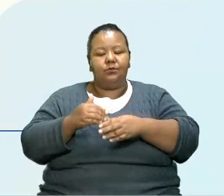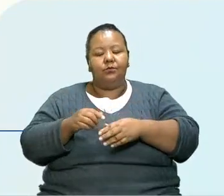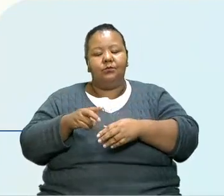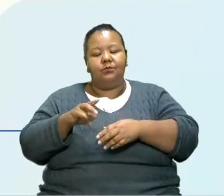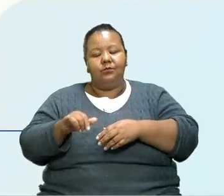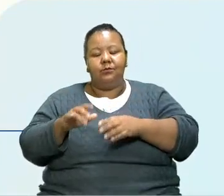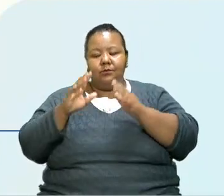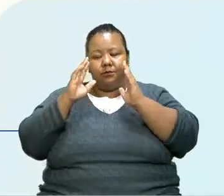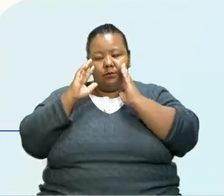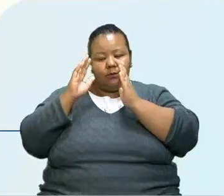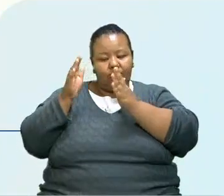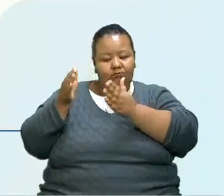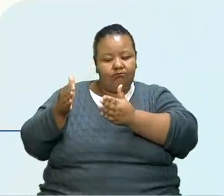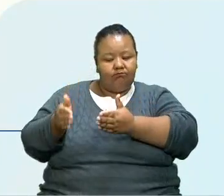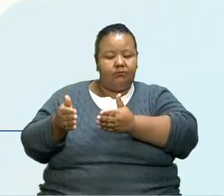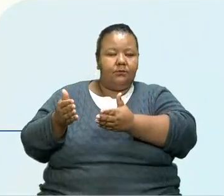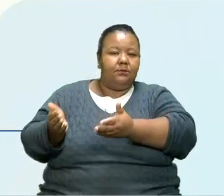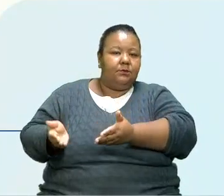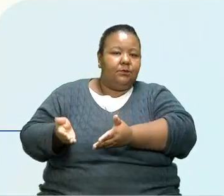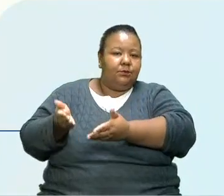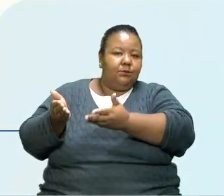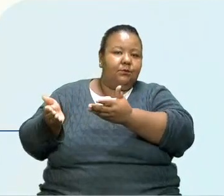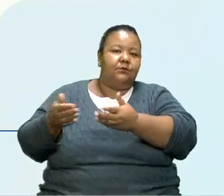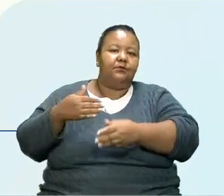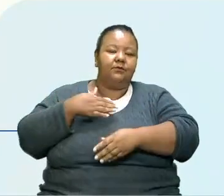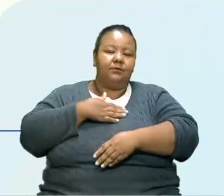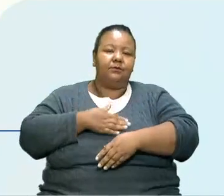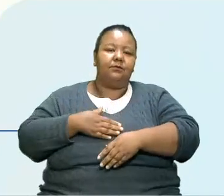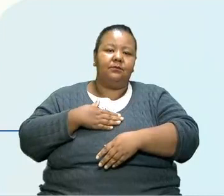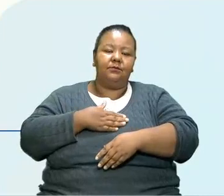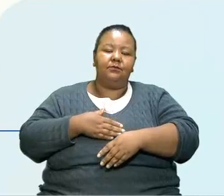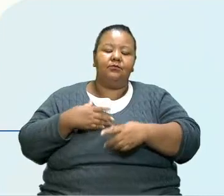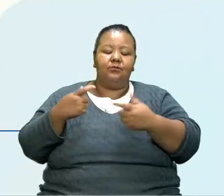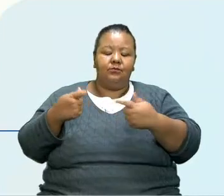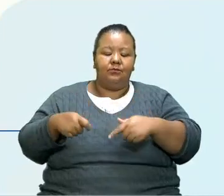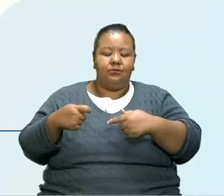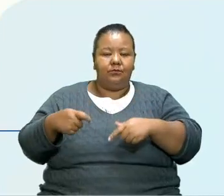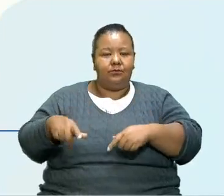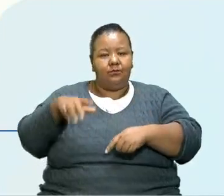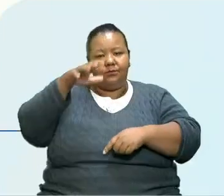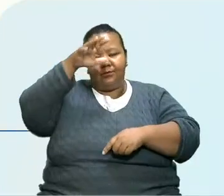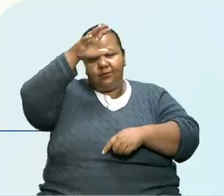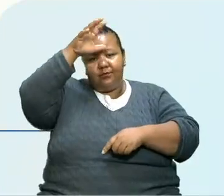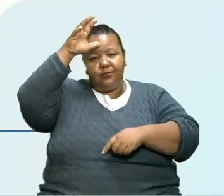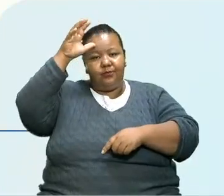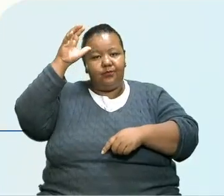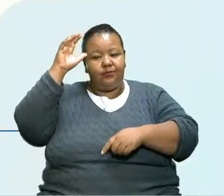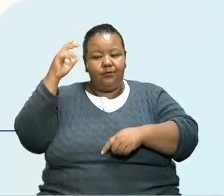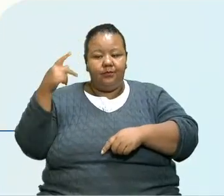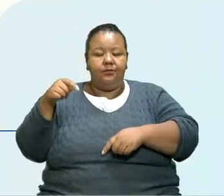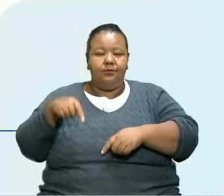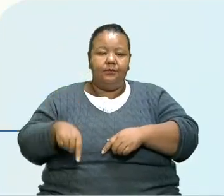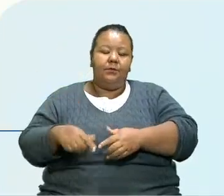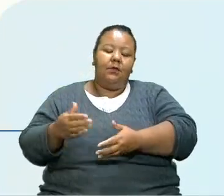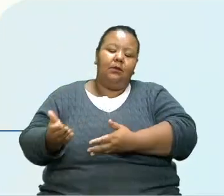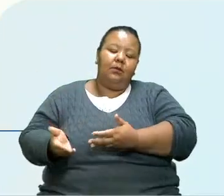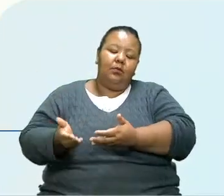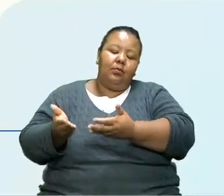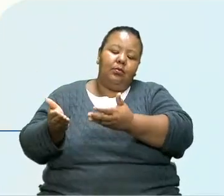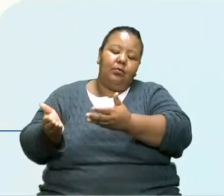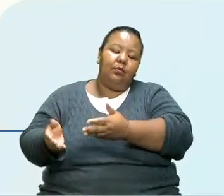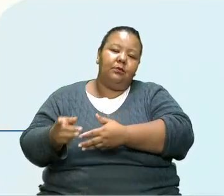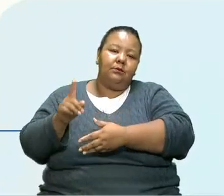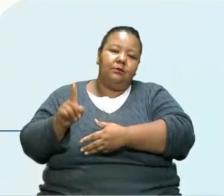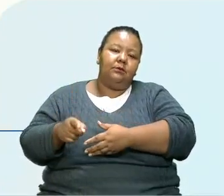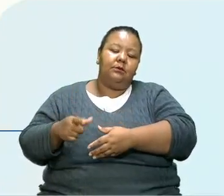estar voltados para o atendimento e satisfação das necessidades desse cliente. Esse cliente tem que ser atendido e ele tem que